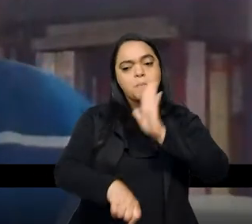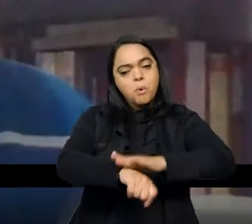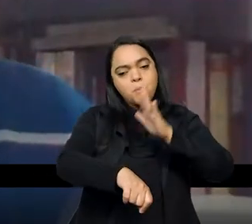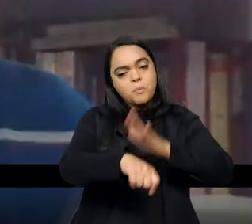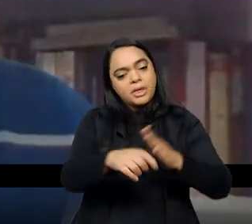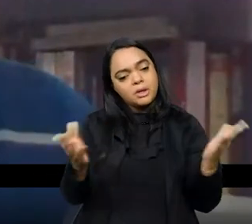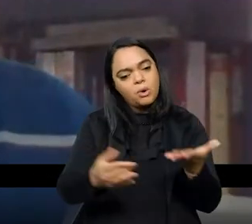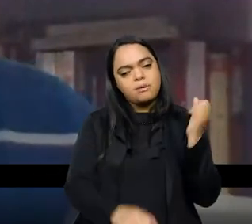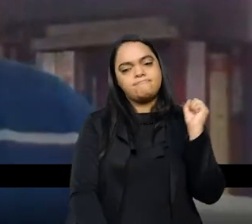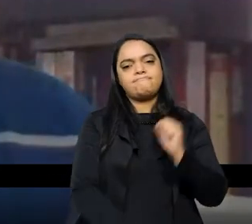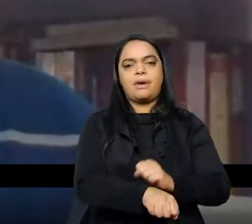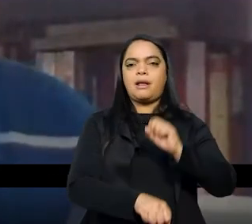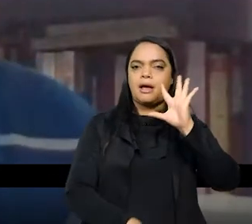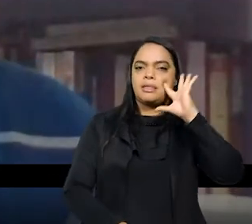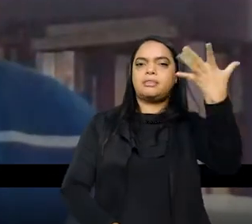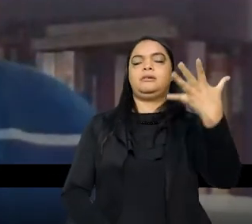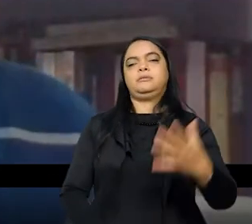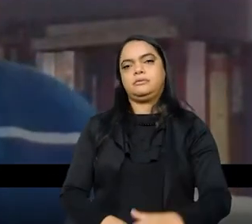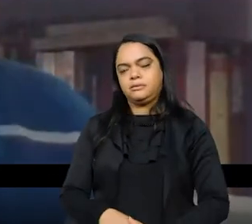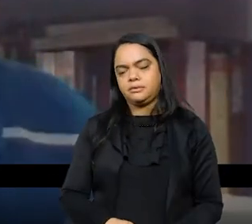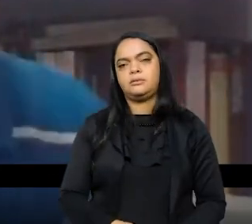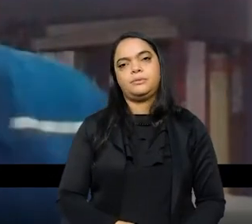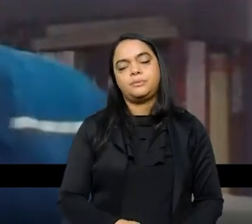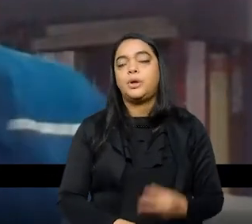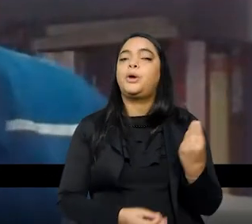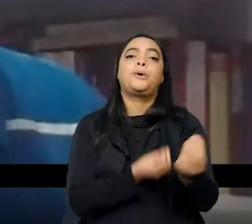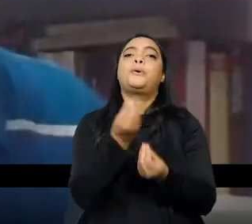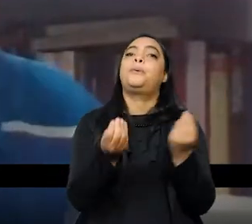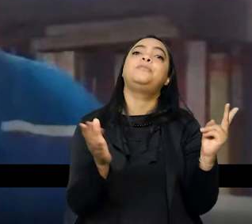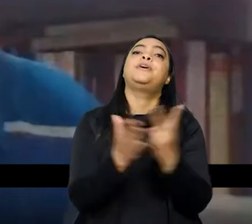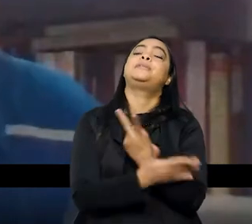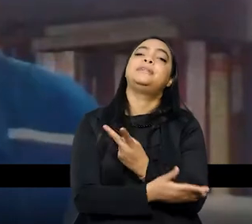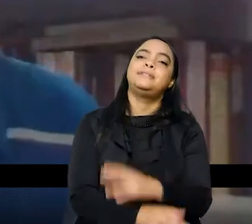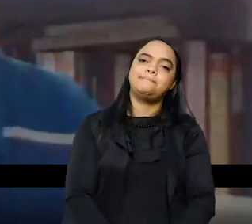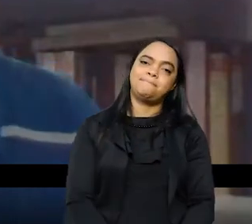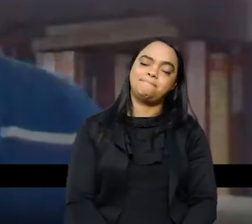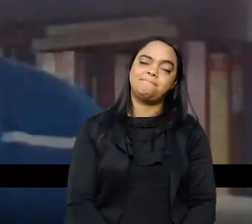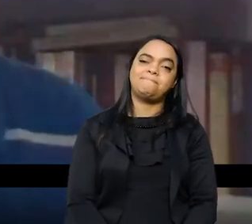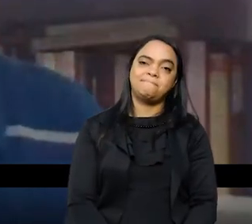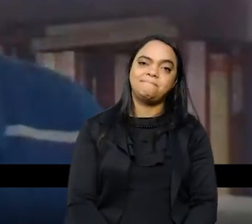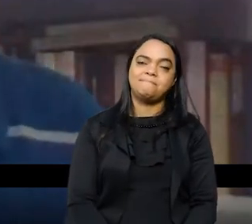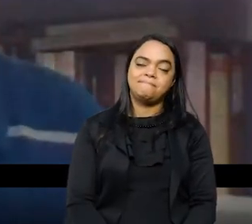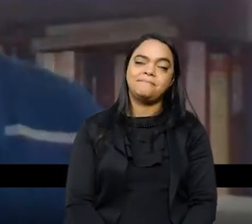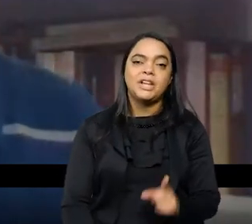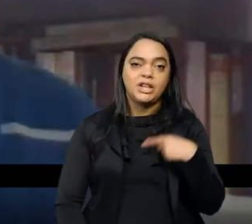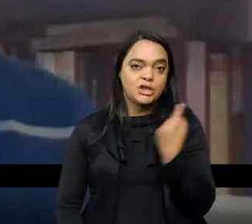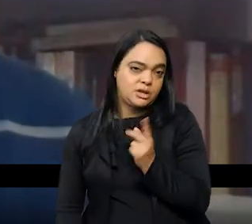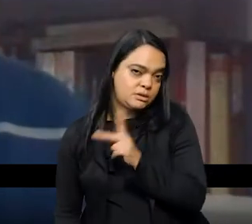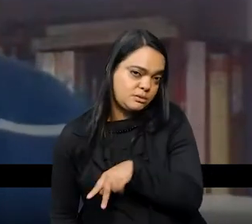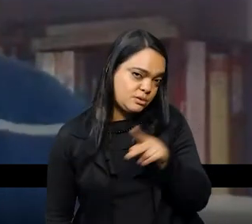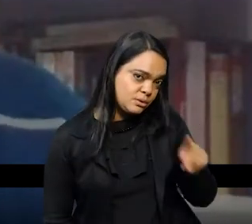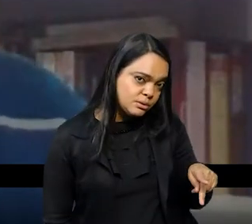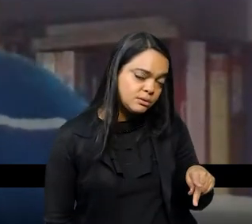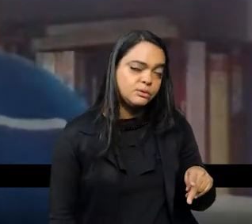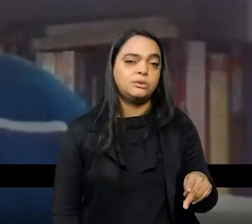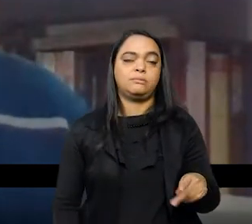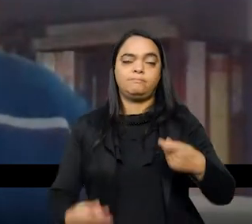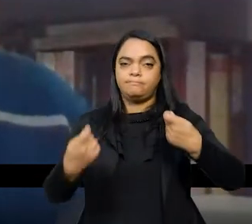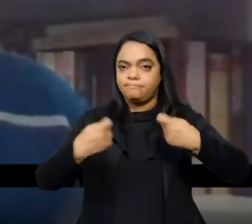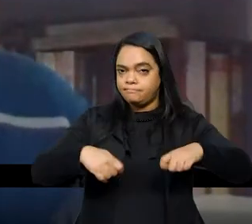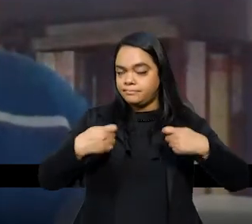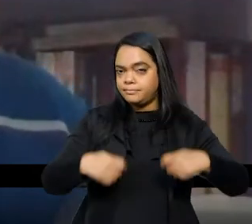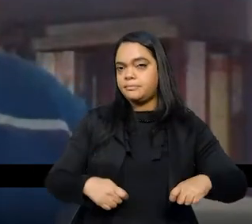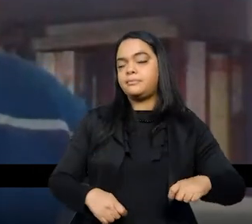essas decisões. E quando é que isso vai acontecer? Eu acho que nós, professores, temos essa tarefa